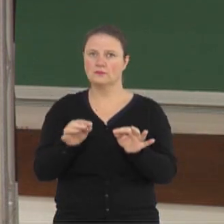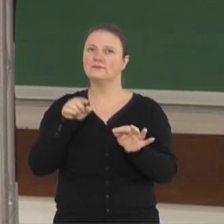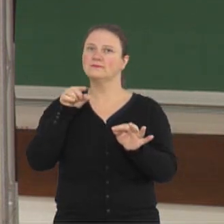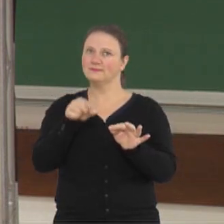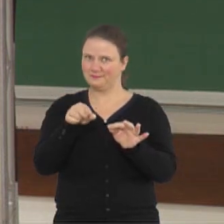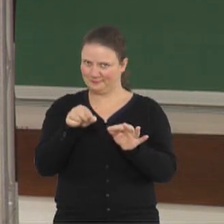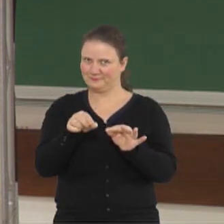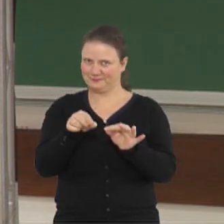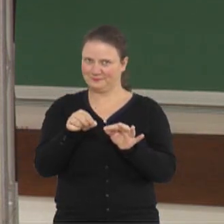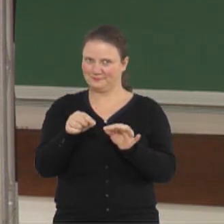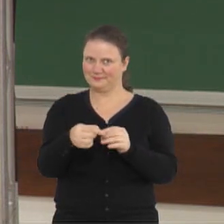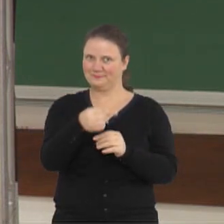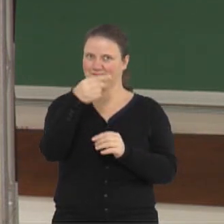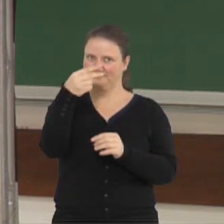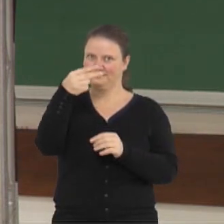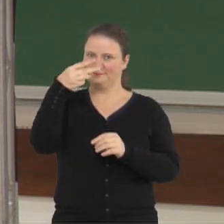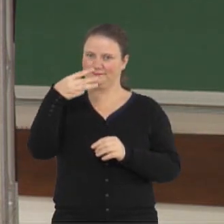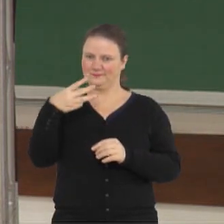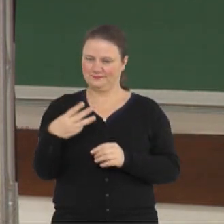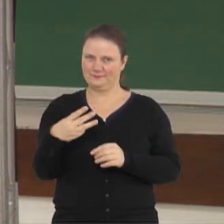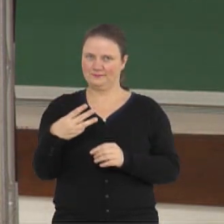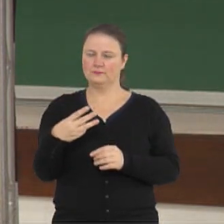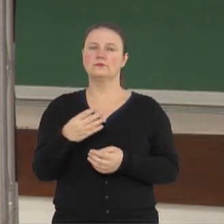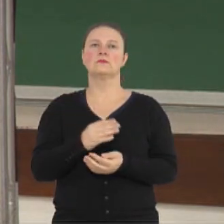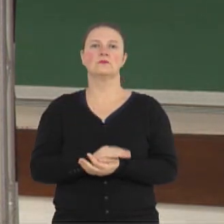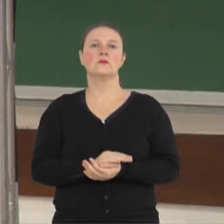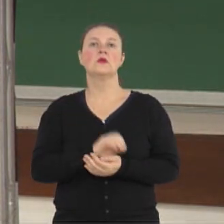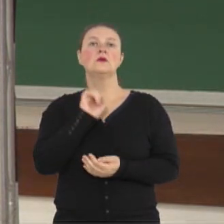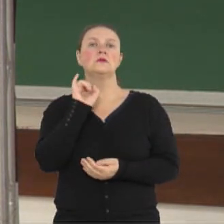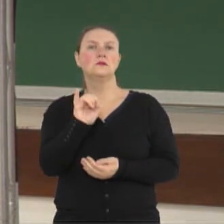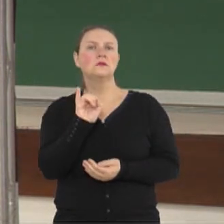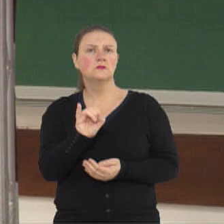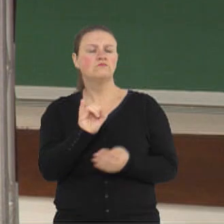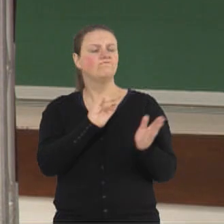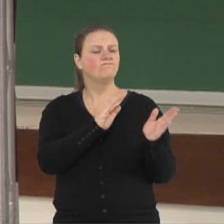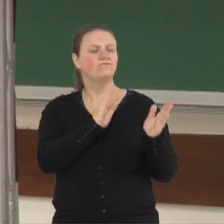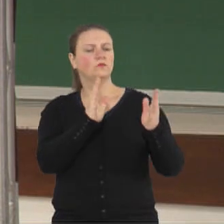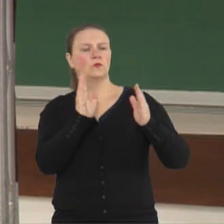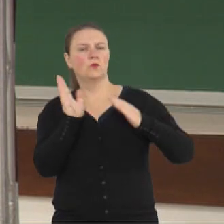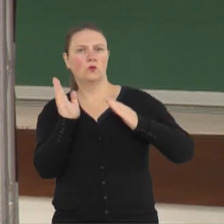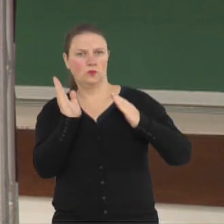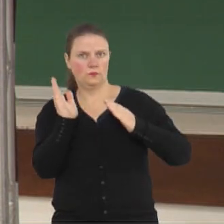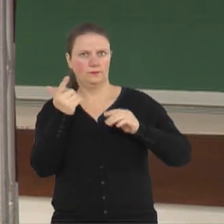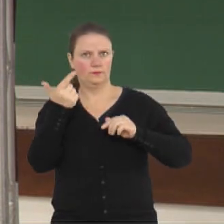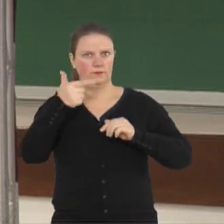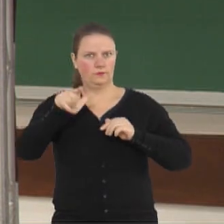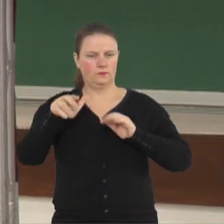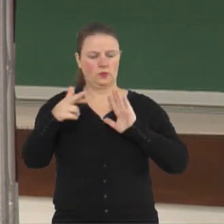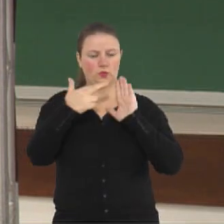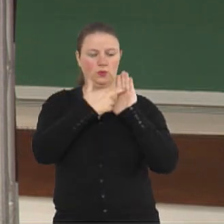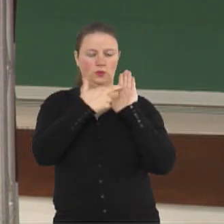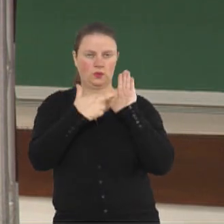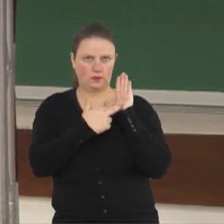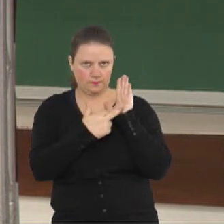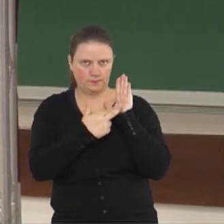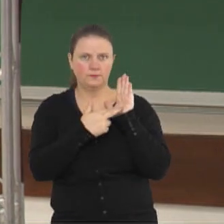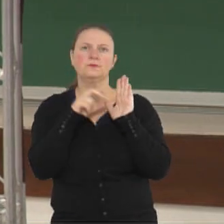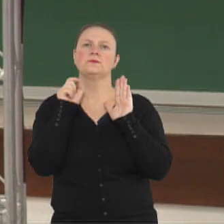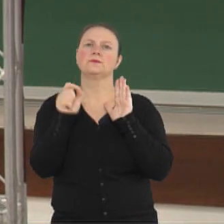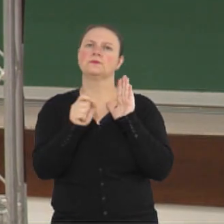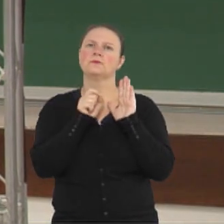está nas chaves. E se seguir a nossa expressão, vamos à próxima regra que diz respeito